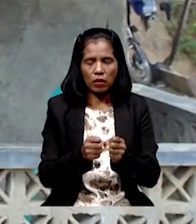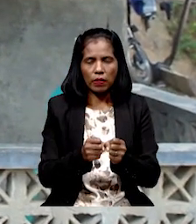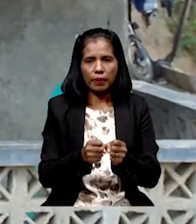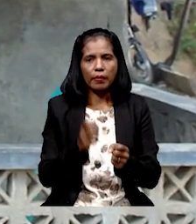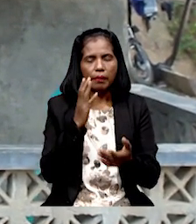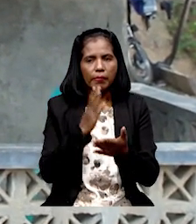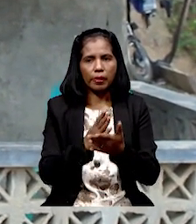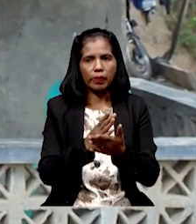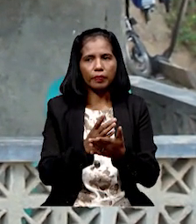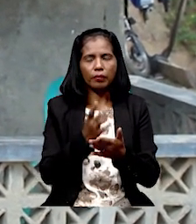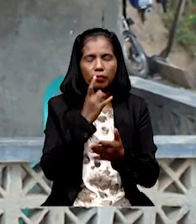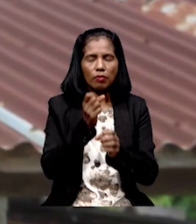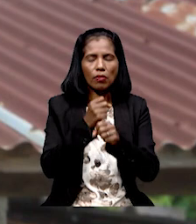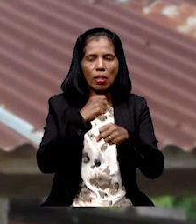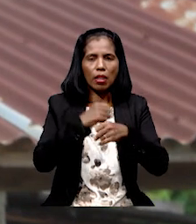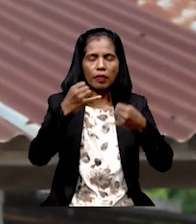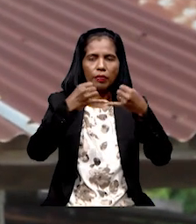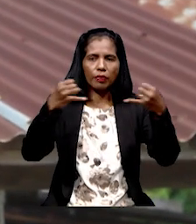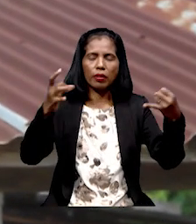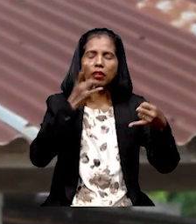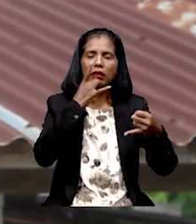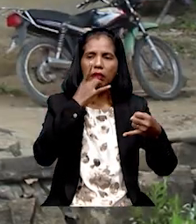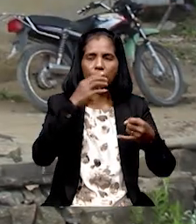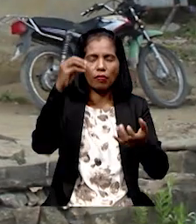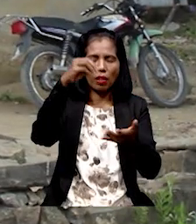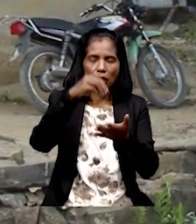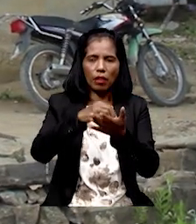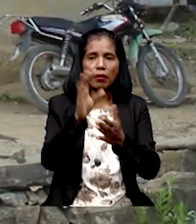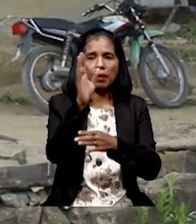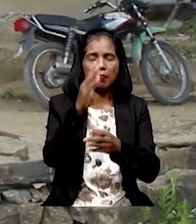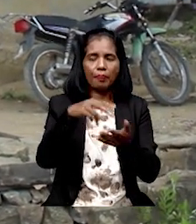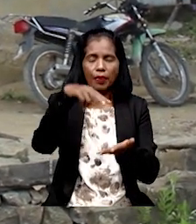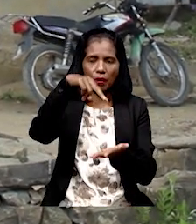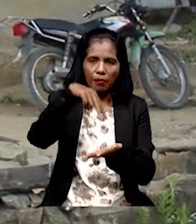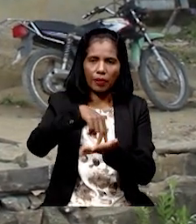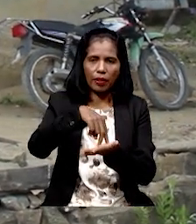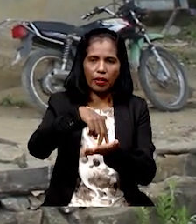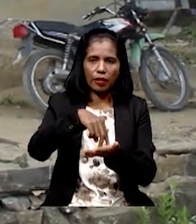fase instalasan fio elektrisidadi, balu tau ona beserin, no balu